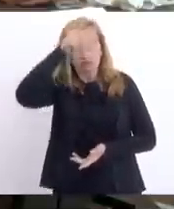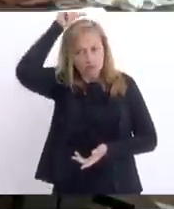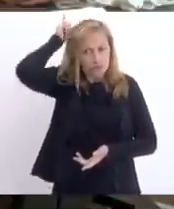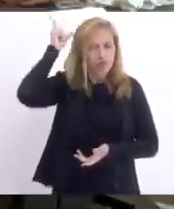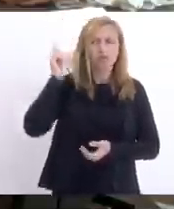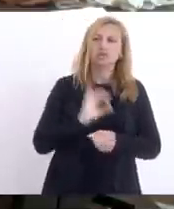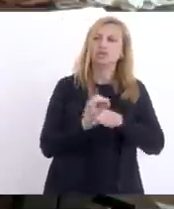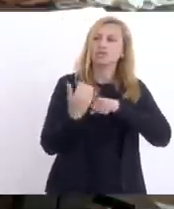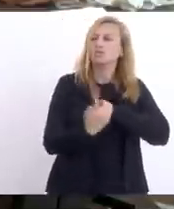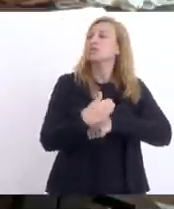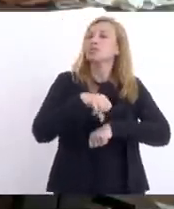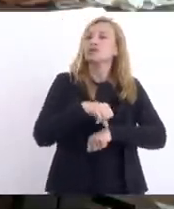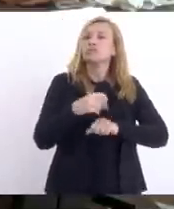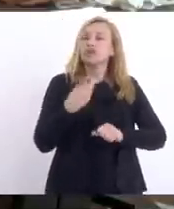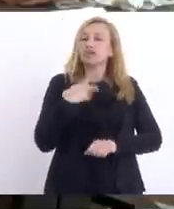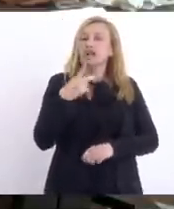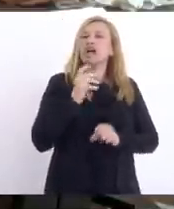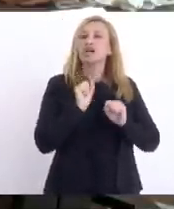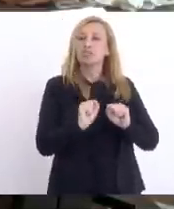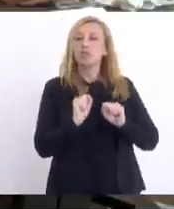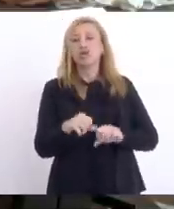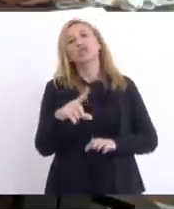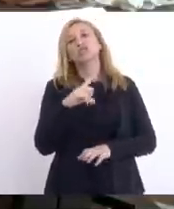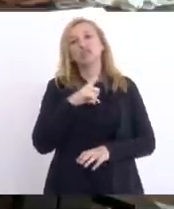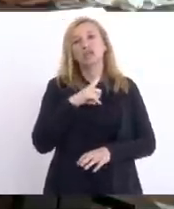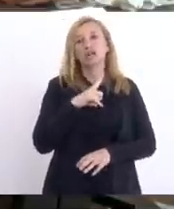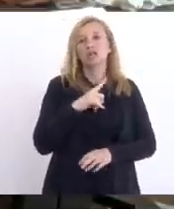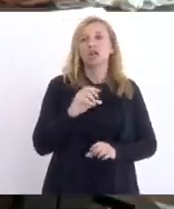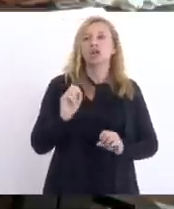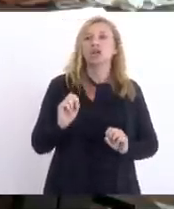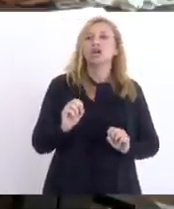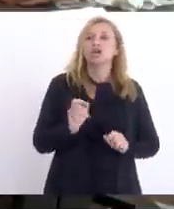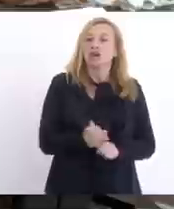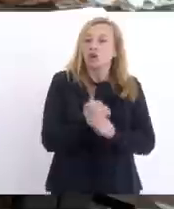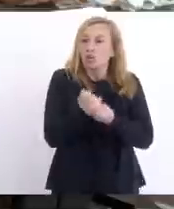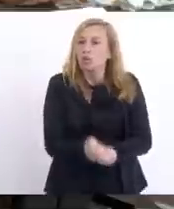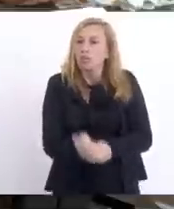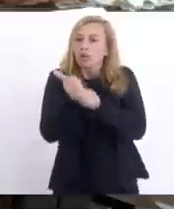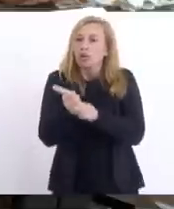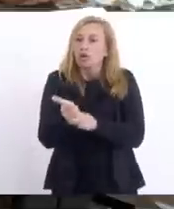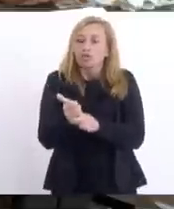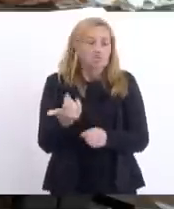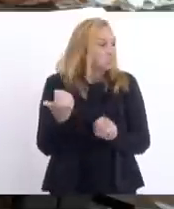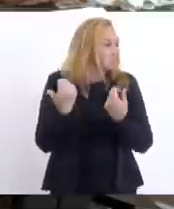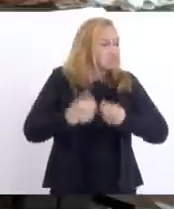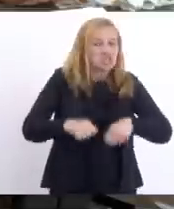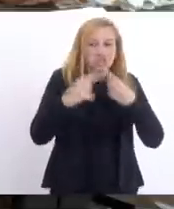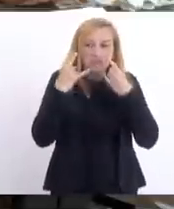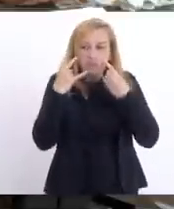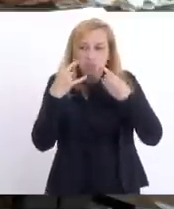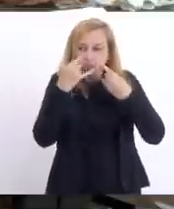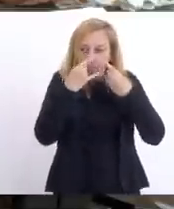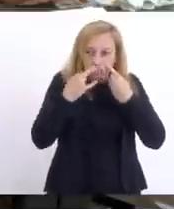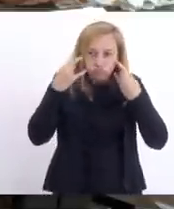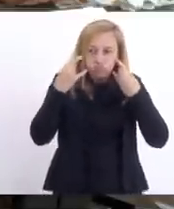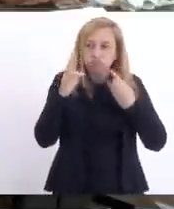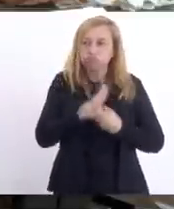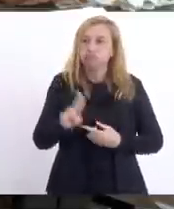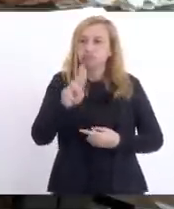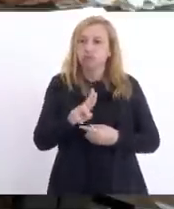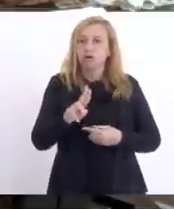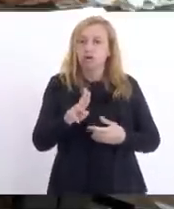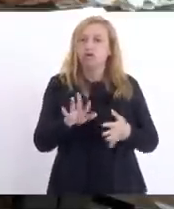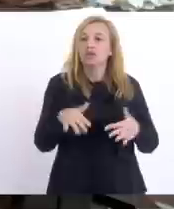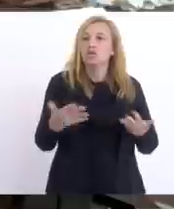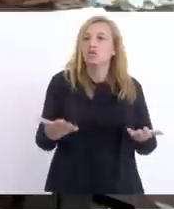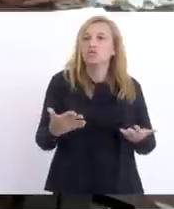Covid para dizer que pode ter... o Réveillon, que não precisa de mais de máscara aqui e ali. Então, quando convém, a Covid